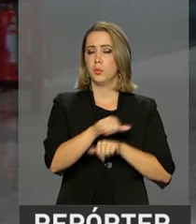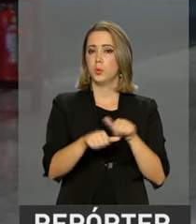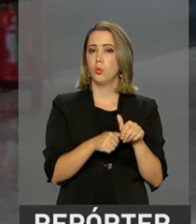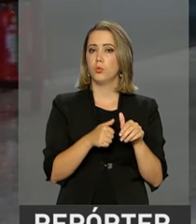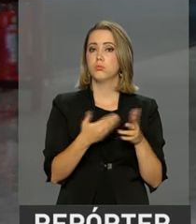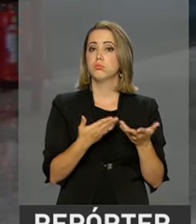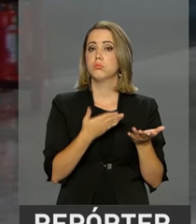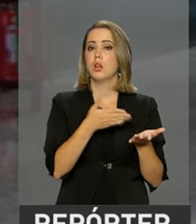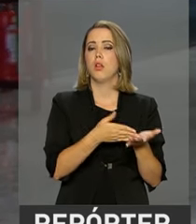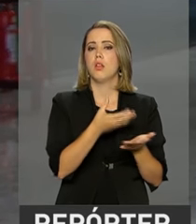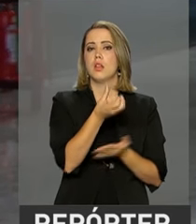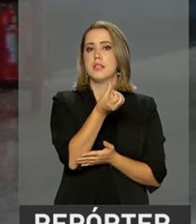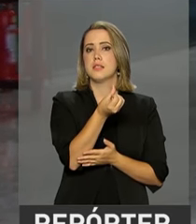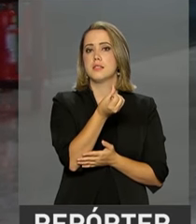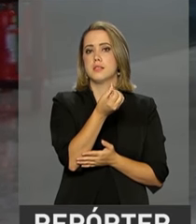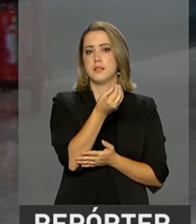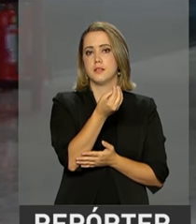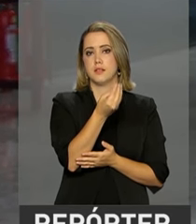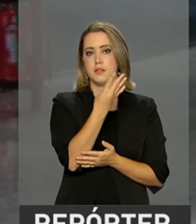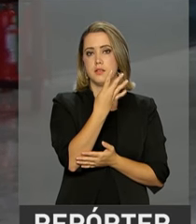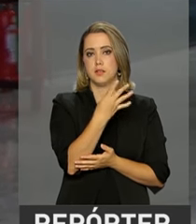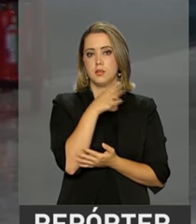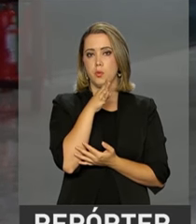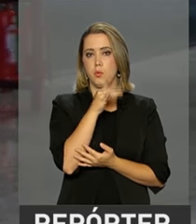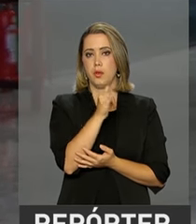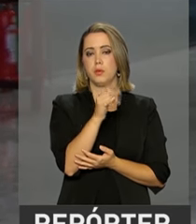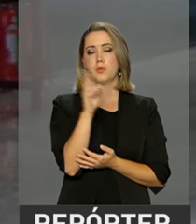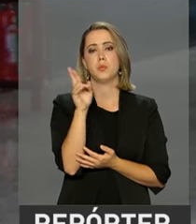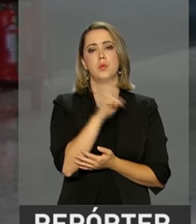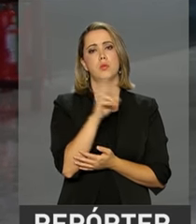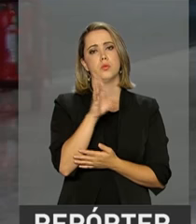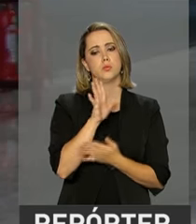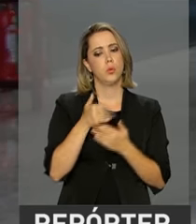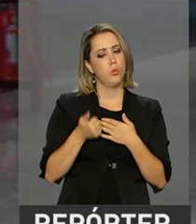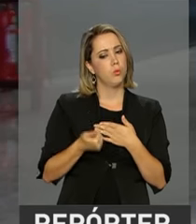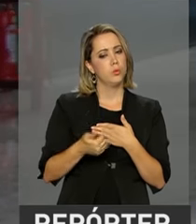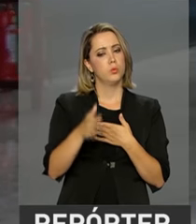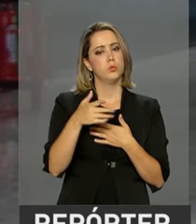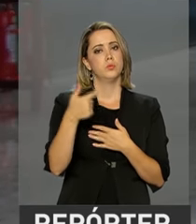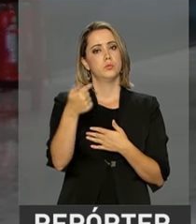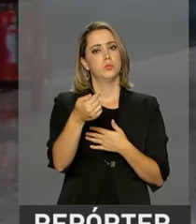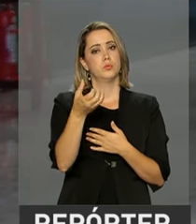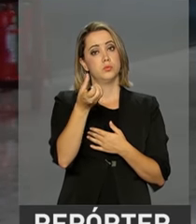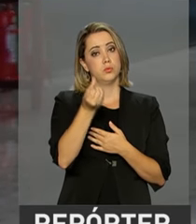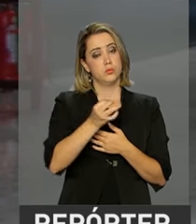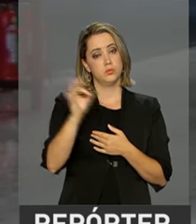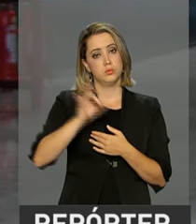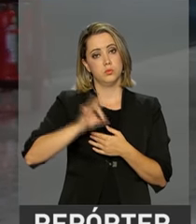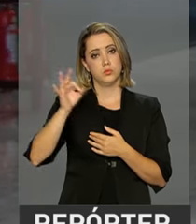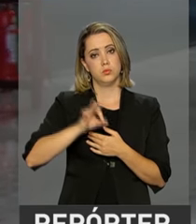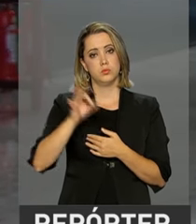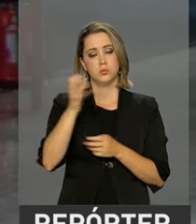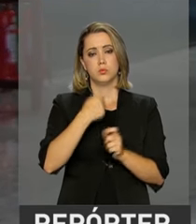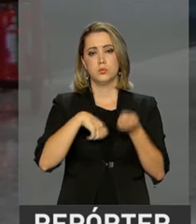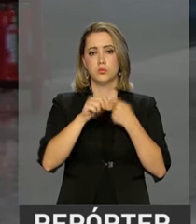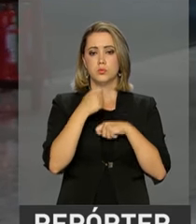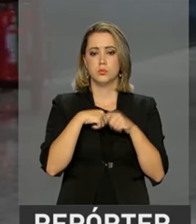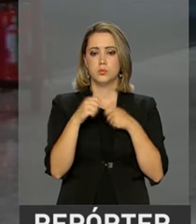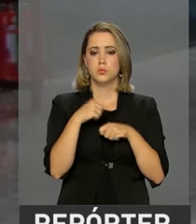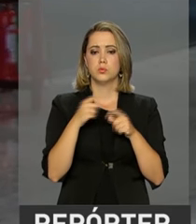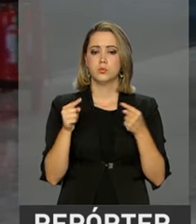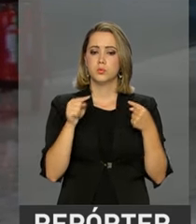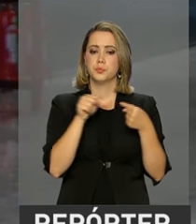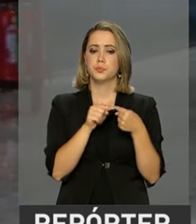ser de 604 bilhões de reais. Portanto, será mantida 76% da economia